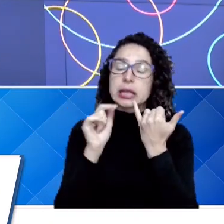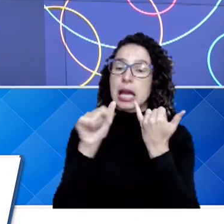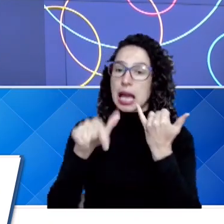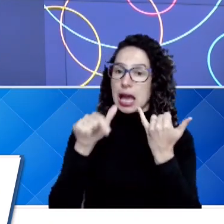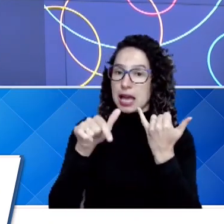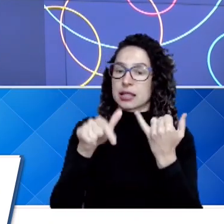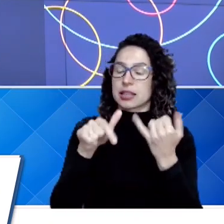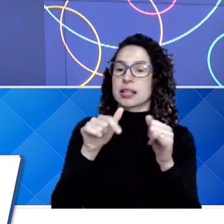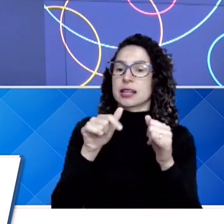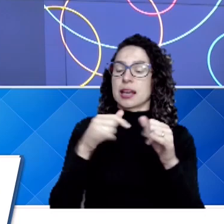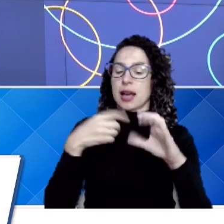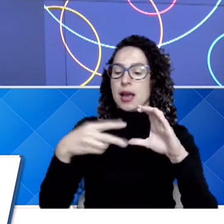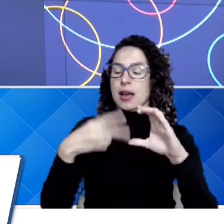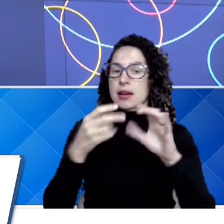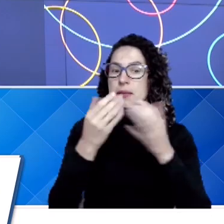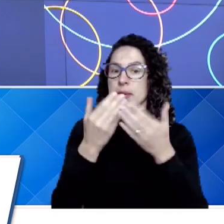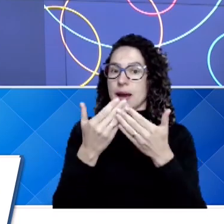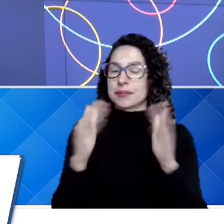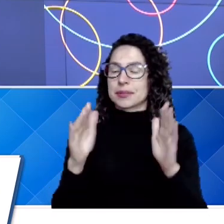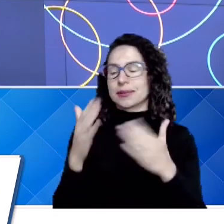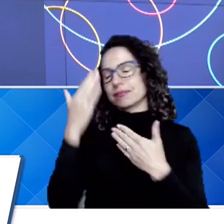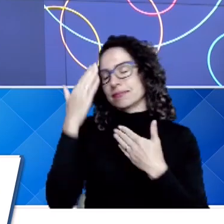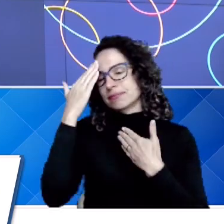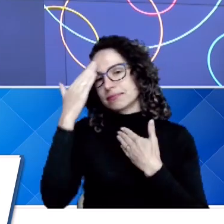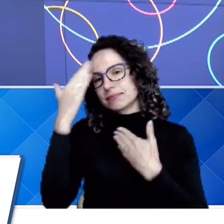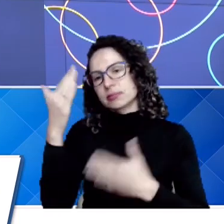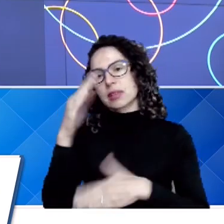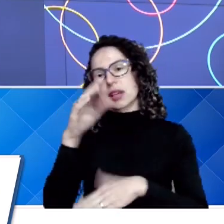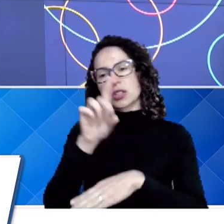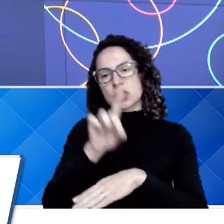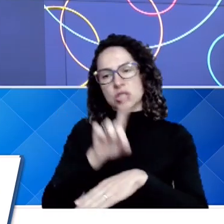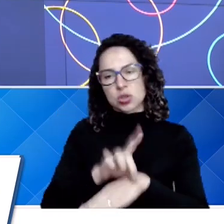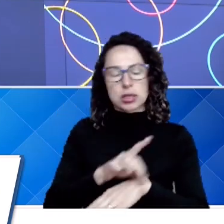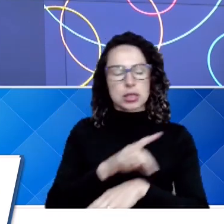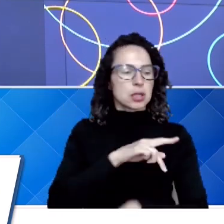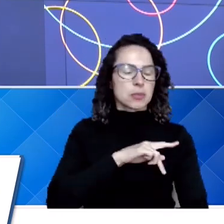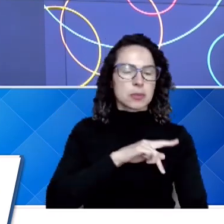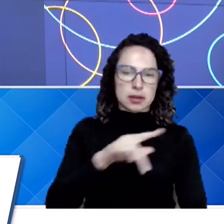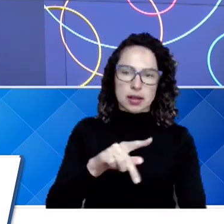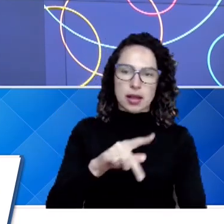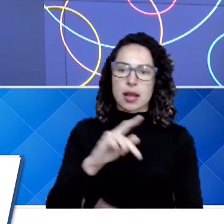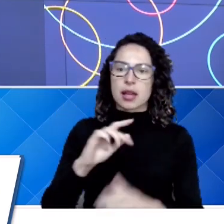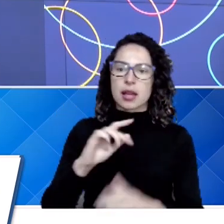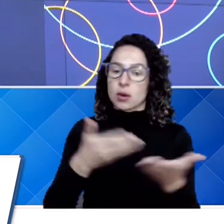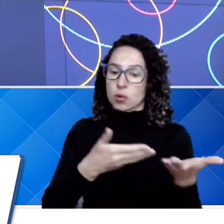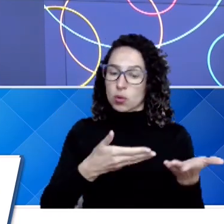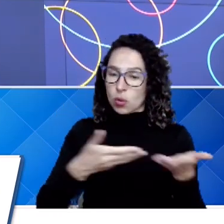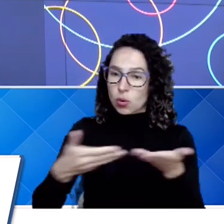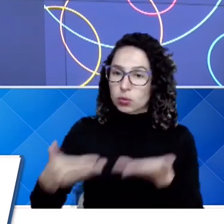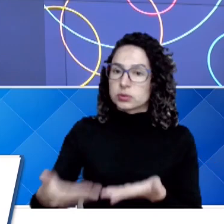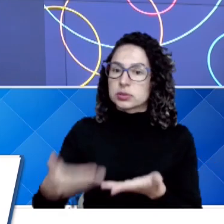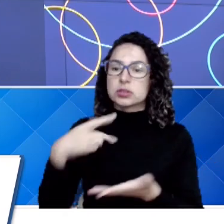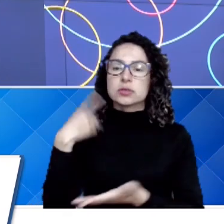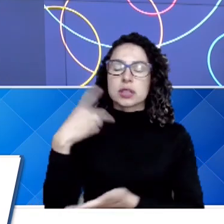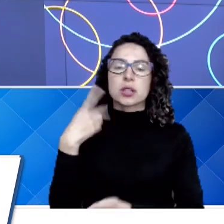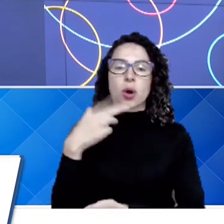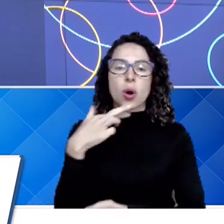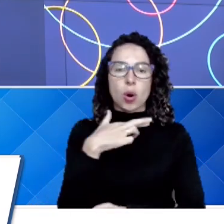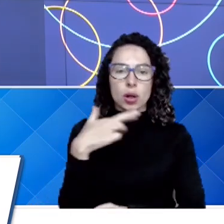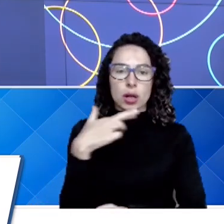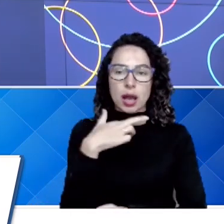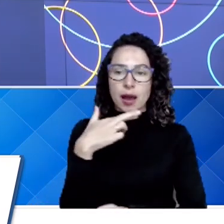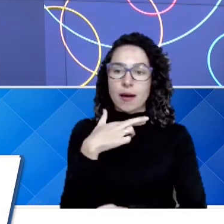está abrindo, né, que eu agradeço muito à diretoria, ao senhor presidente e ao convite feito, então, pelo vereador Ronaldo Carvalho,